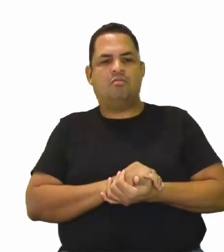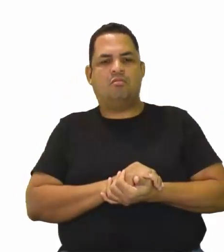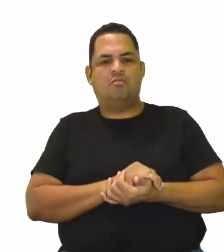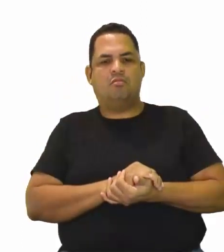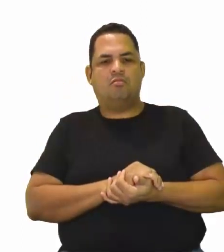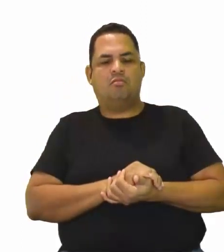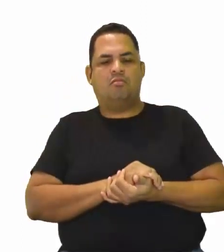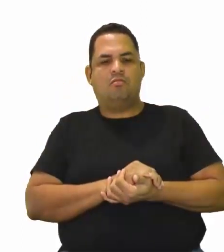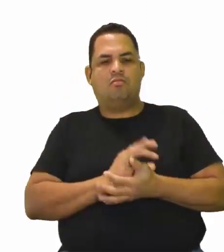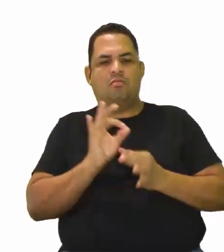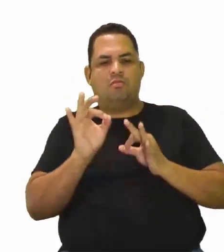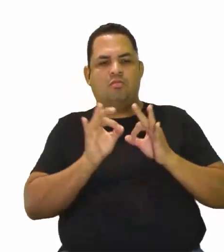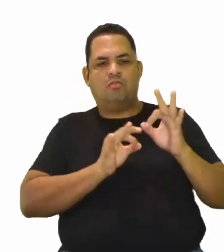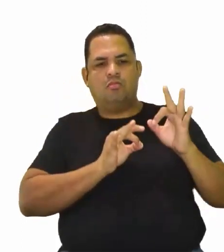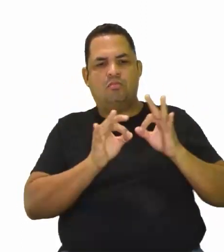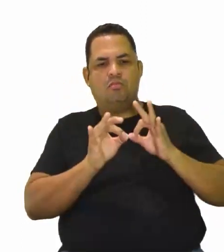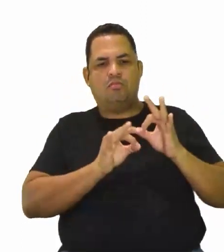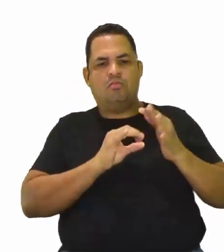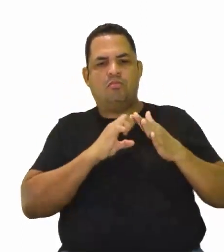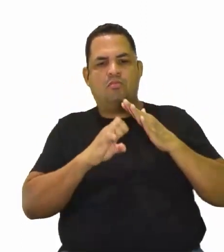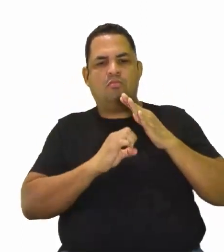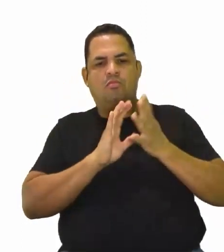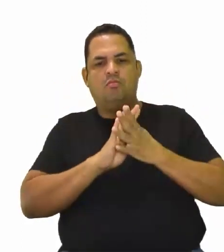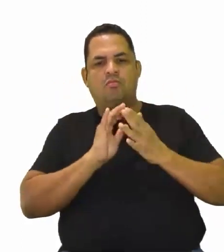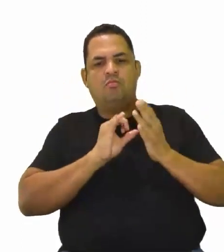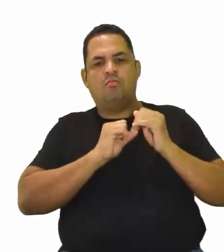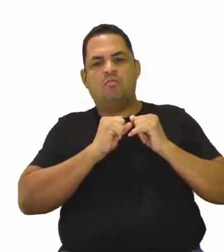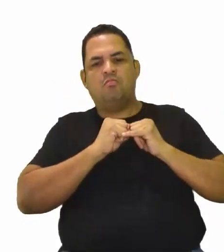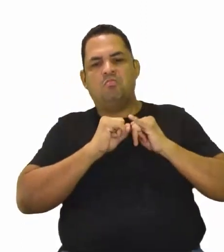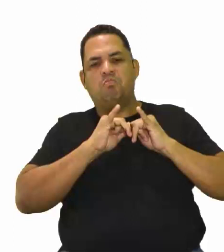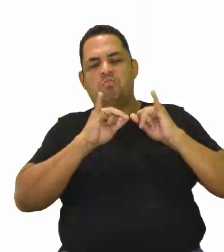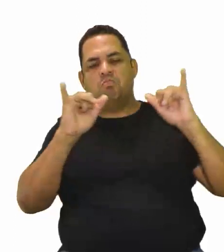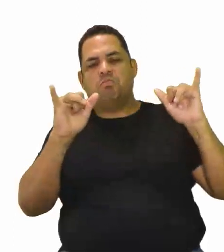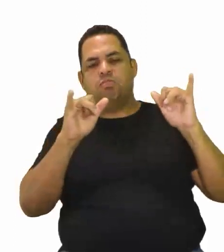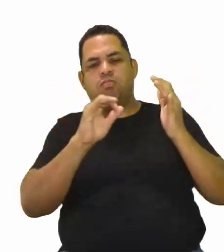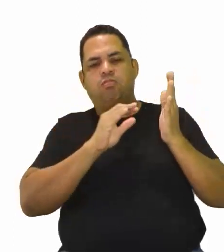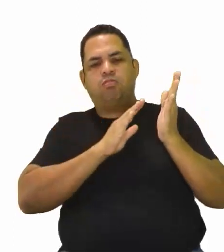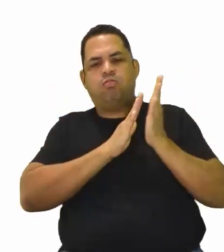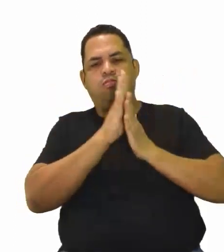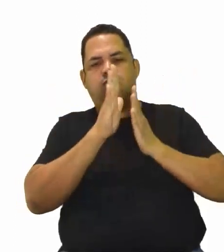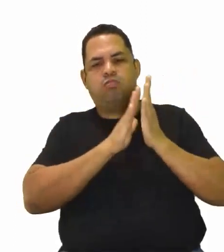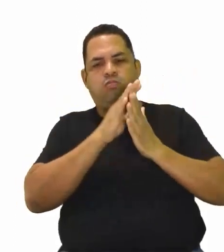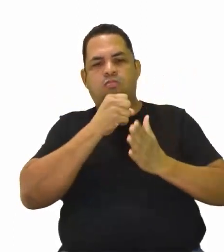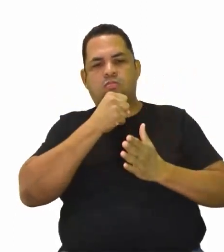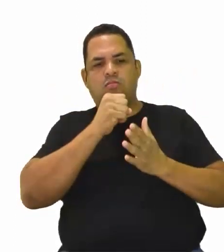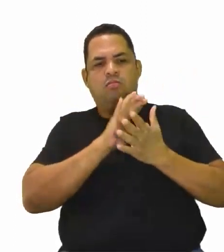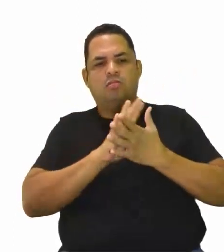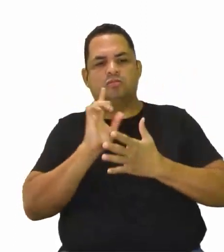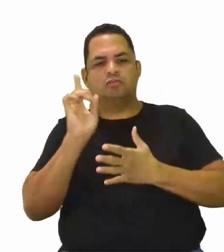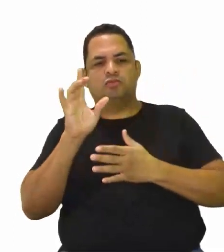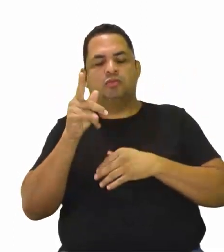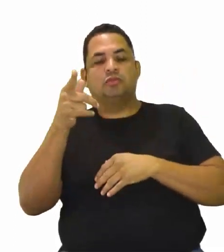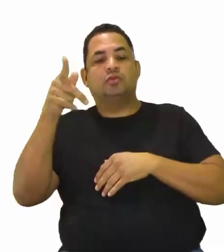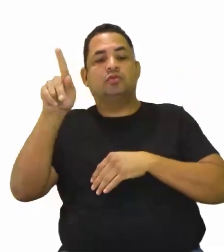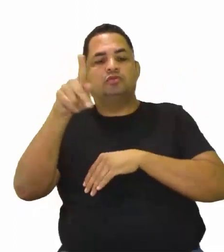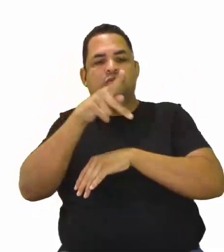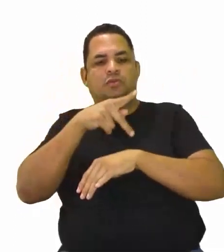C. Construir uma máquina de propaganda que tivesse impacto apenas no exterior?